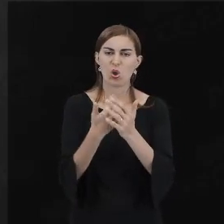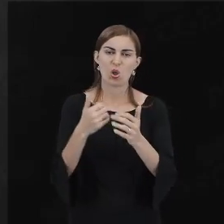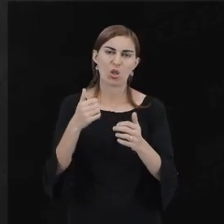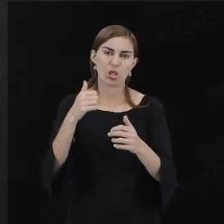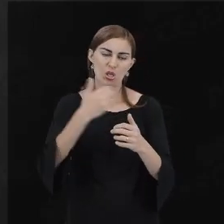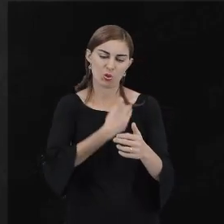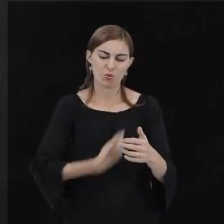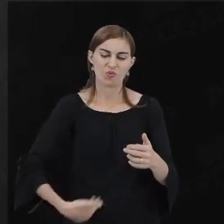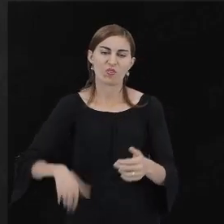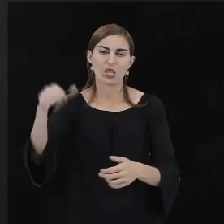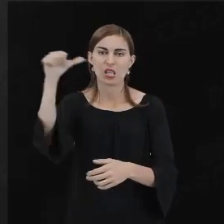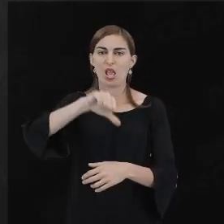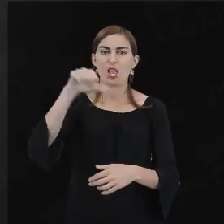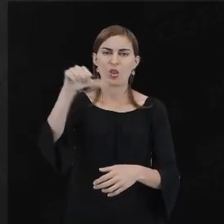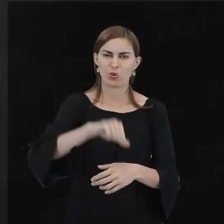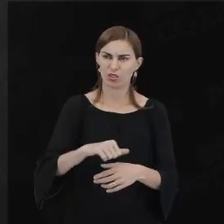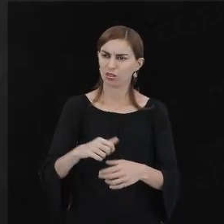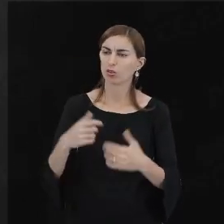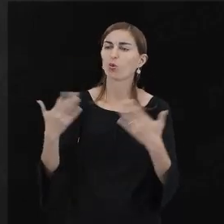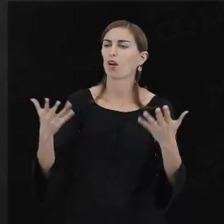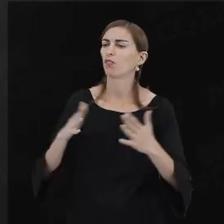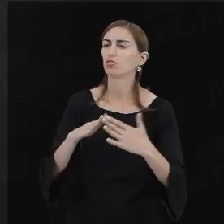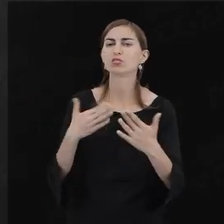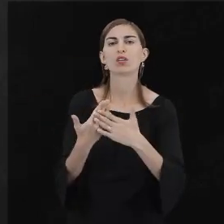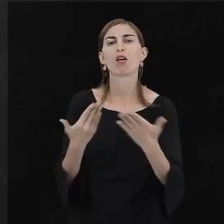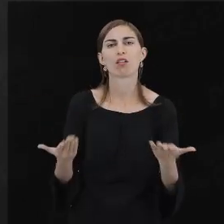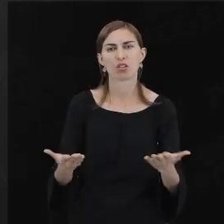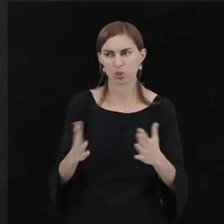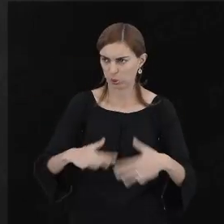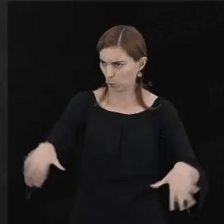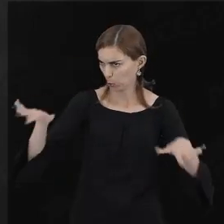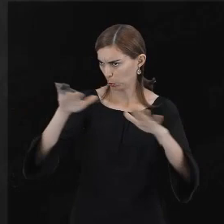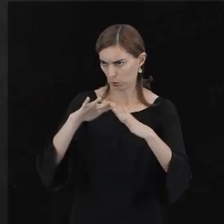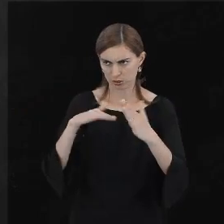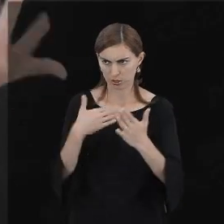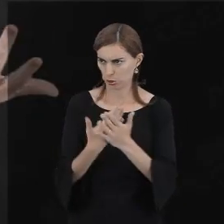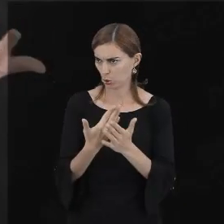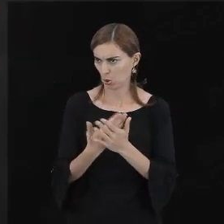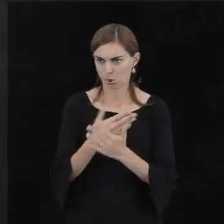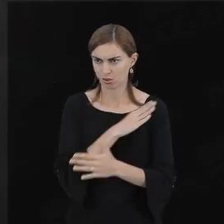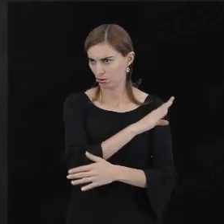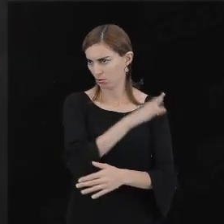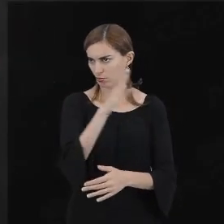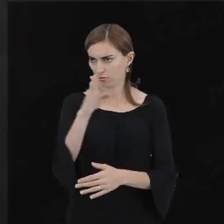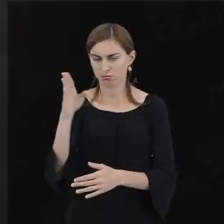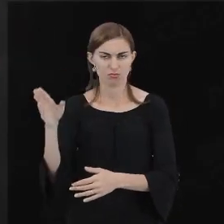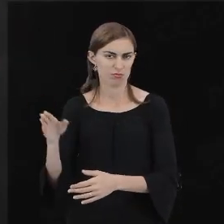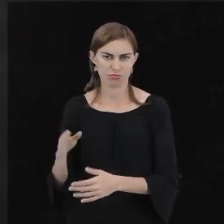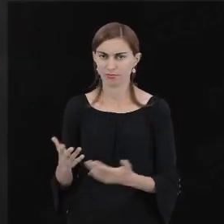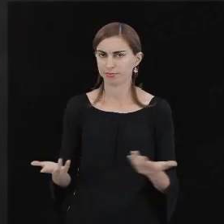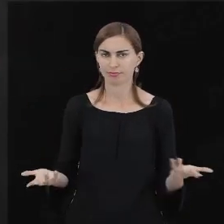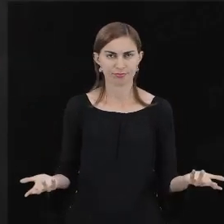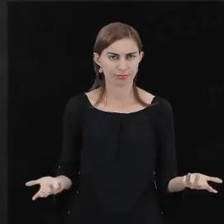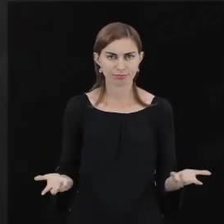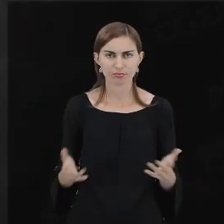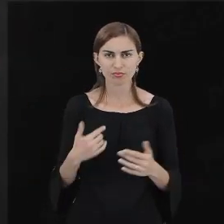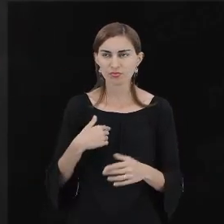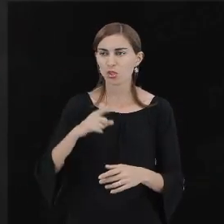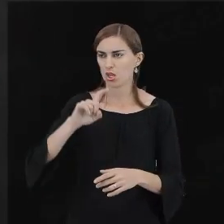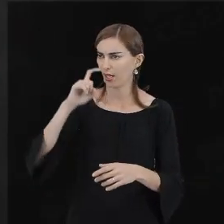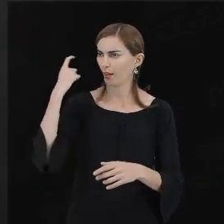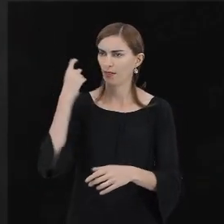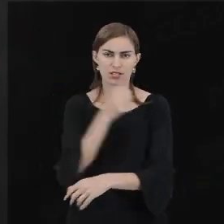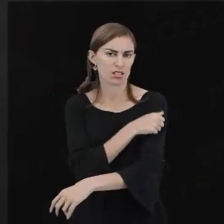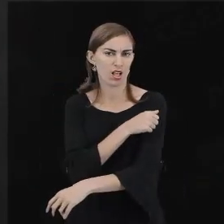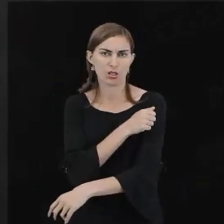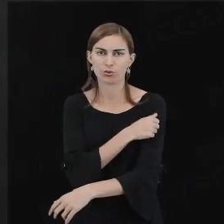né? Todas as escolas que eu passei não fracassaram, né? Eu tenho hoje ex-alunos que são meus colegas de profissão, são professores da